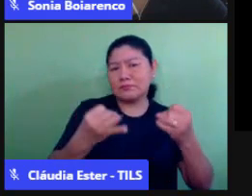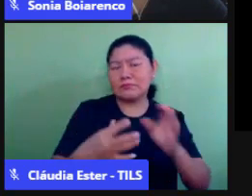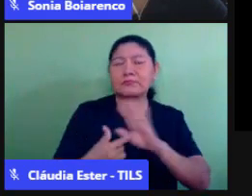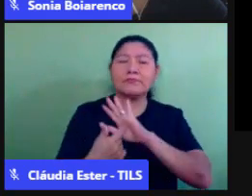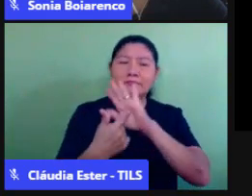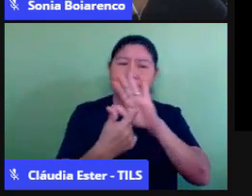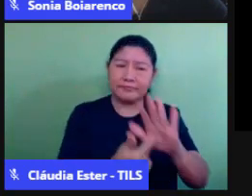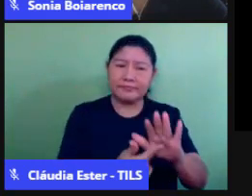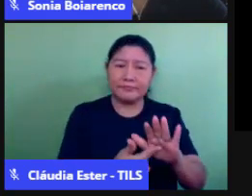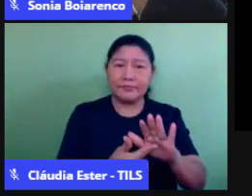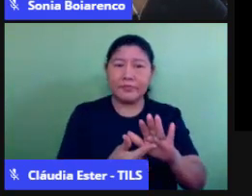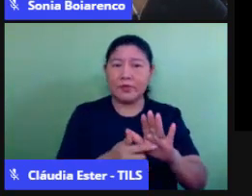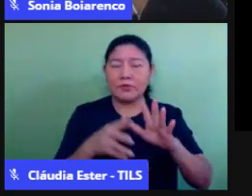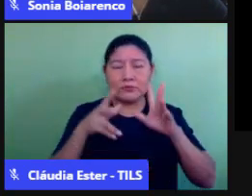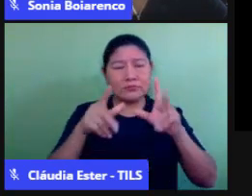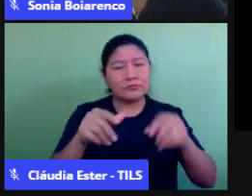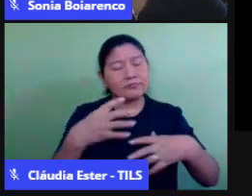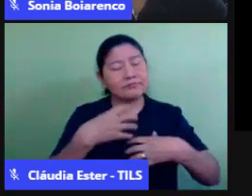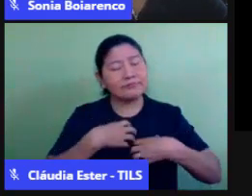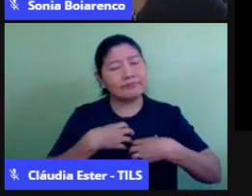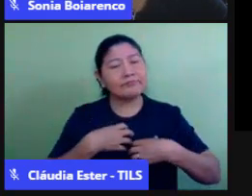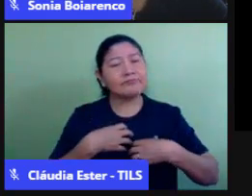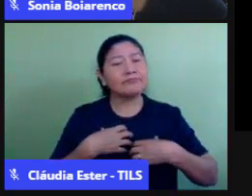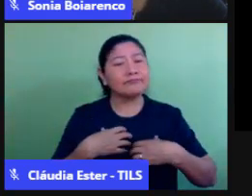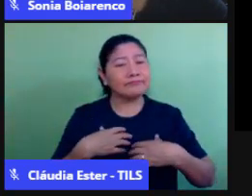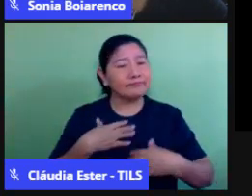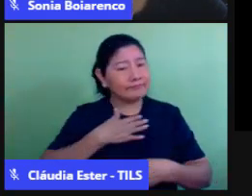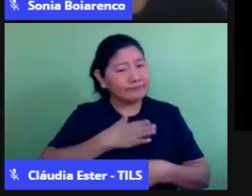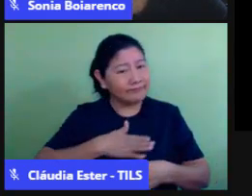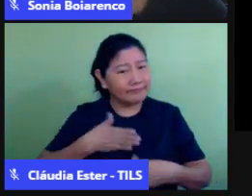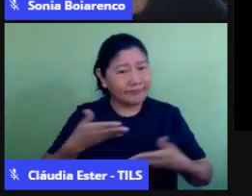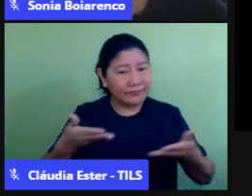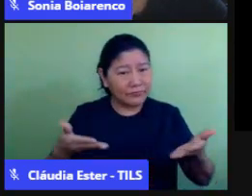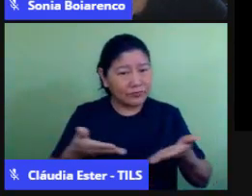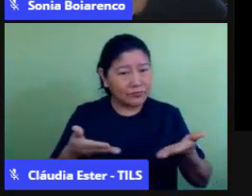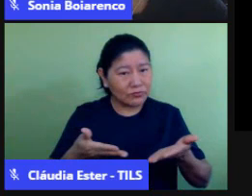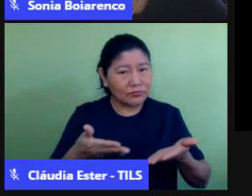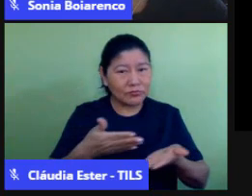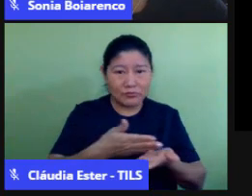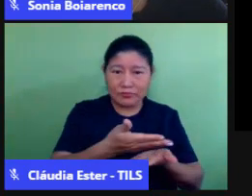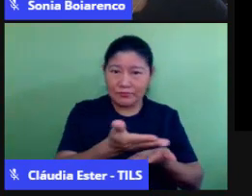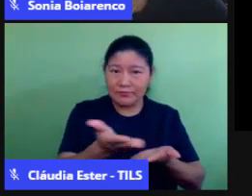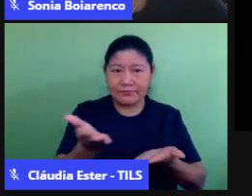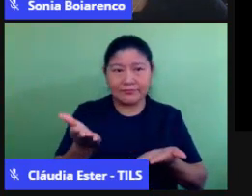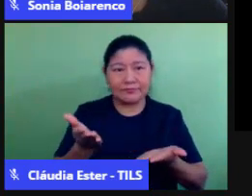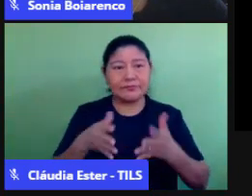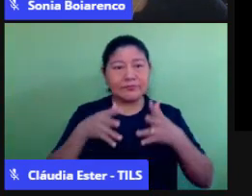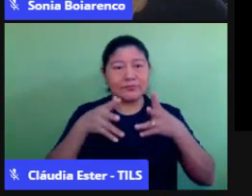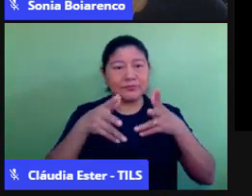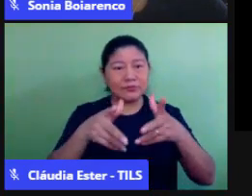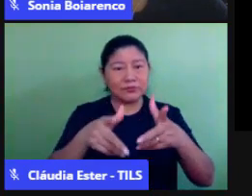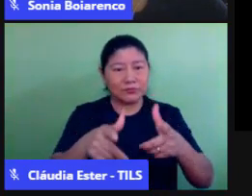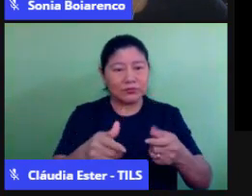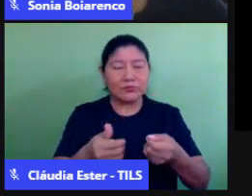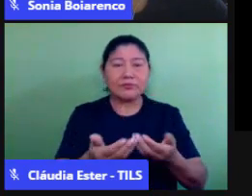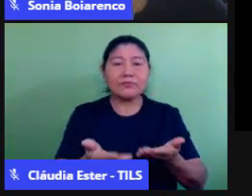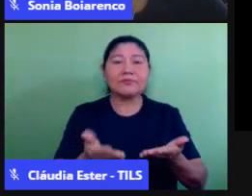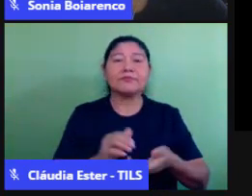de acolhida de todos, de todas, todos e todas,